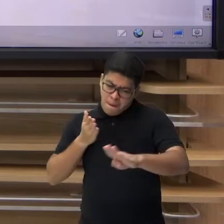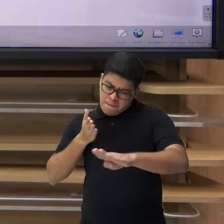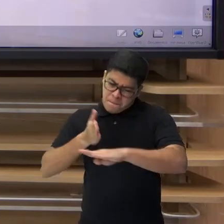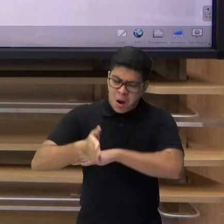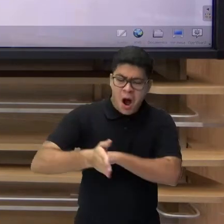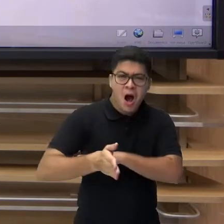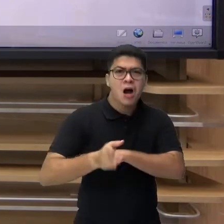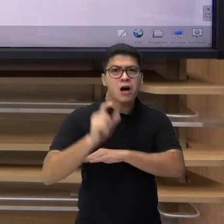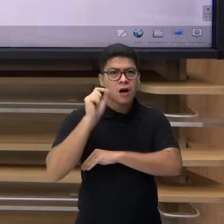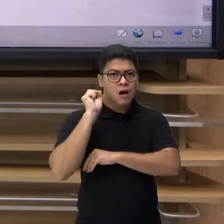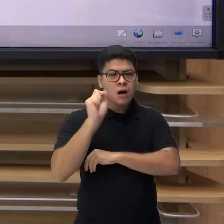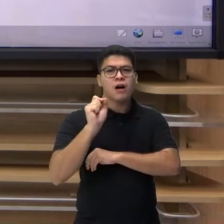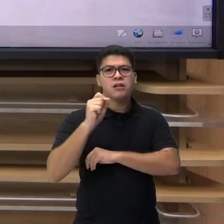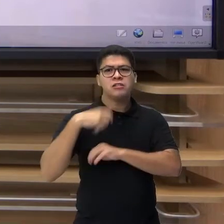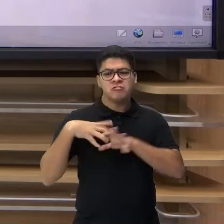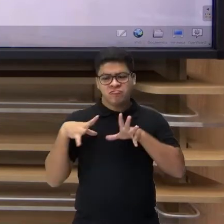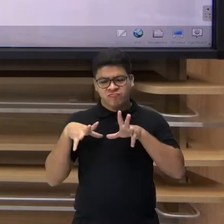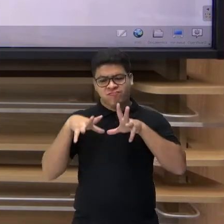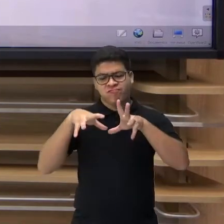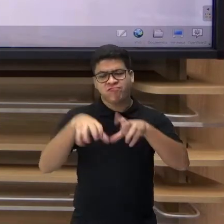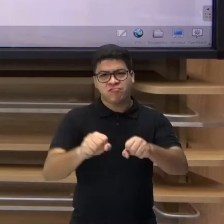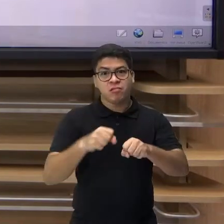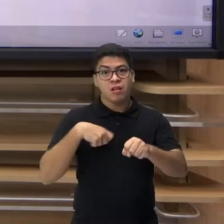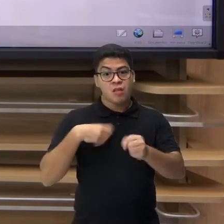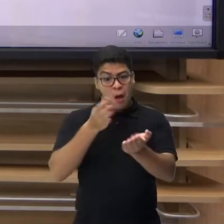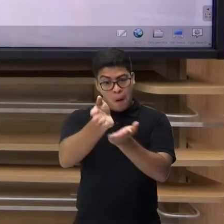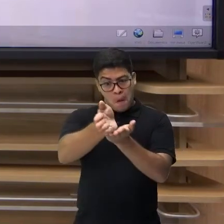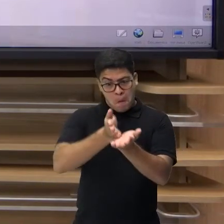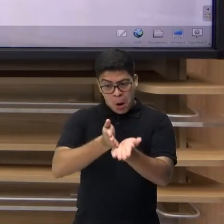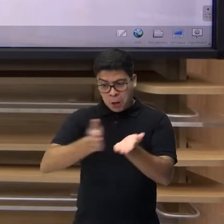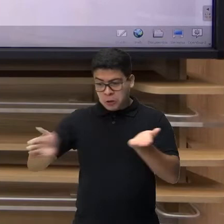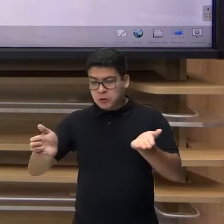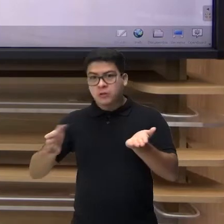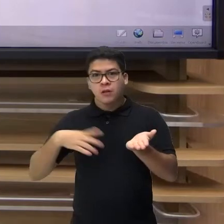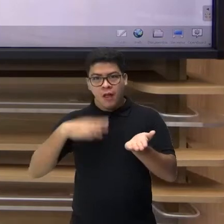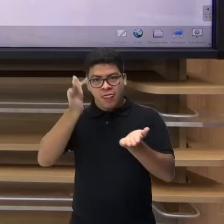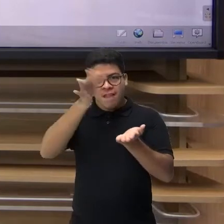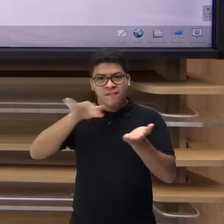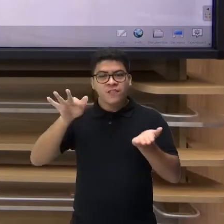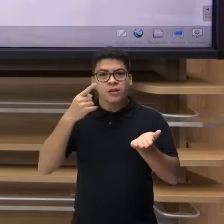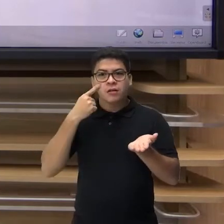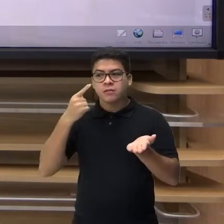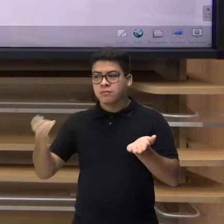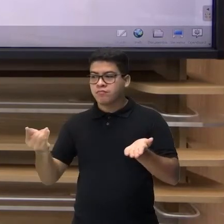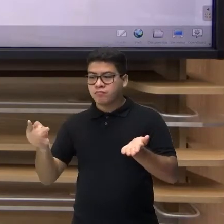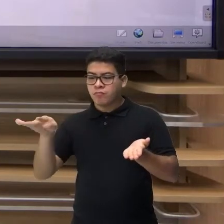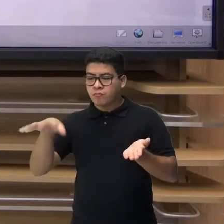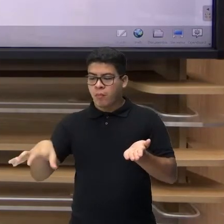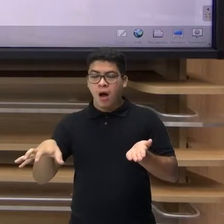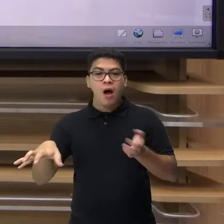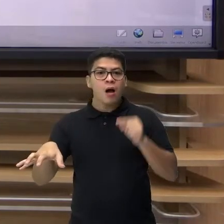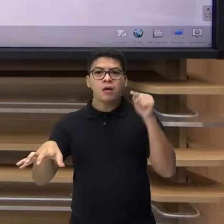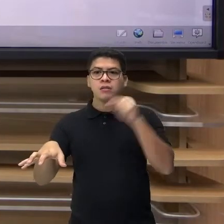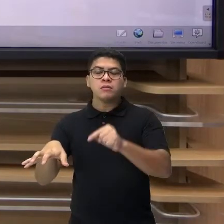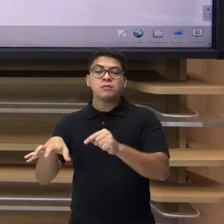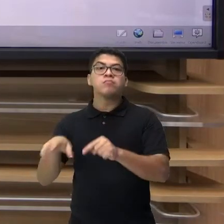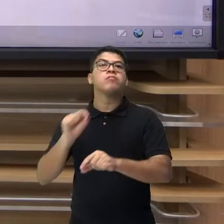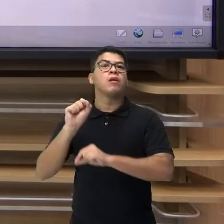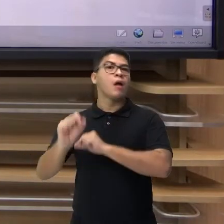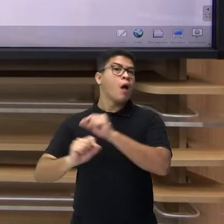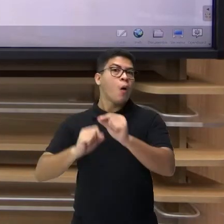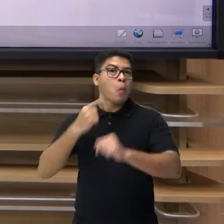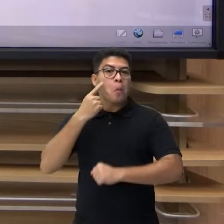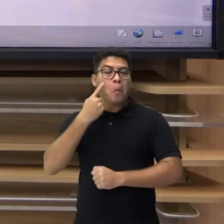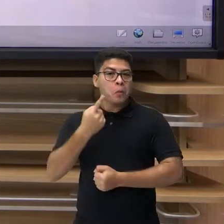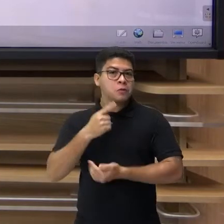ele invade a França. Inclusive, a França vai chegar a ser dividida durante a Segunda Guerra Mundial, tá? E dentro desses avanços,